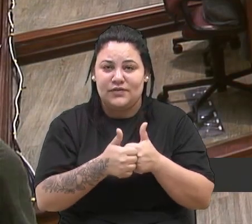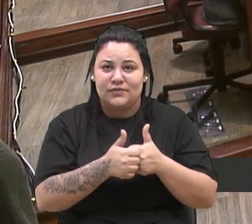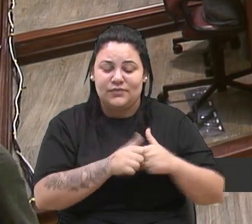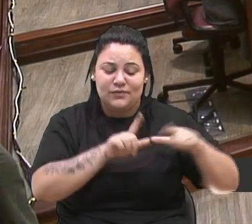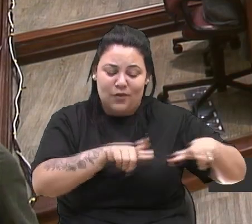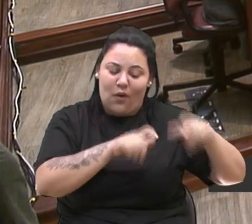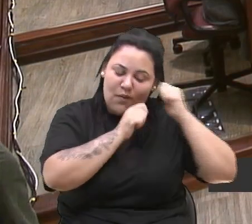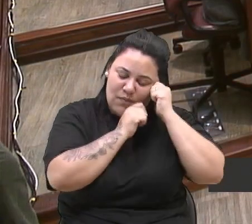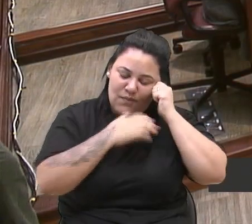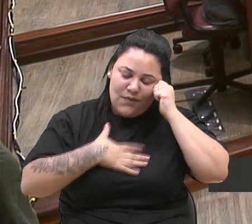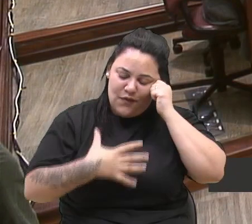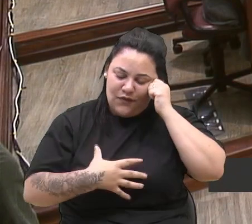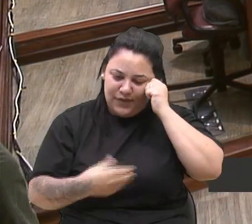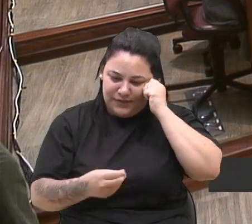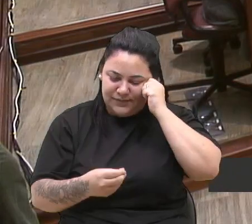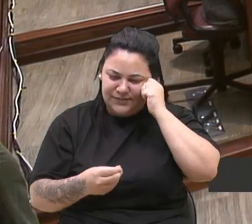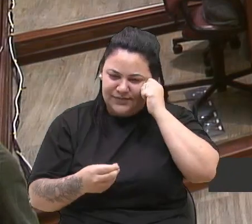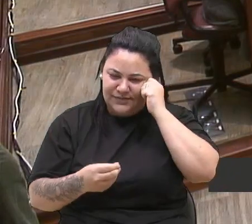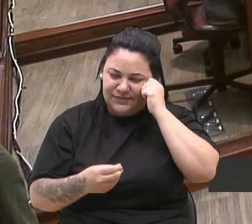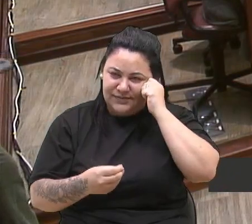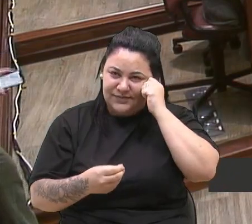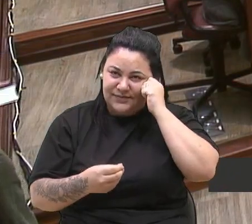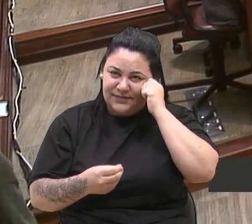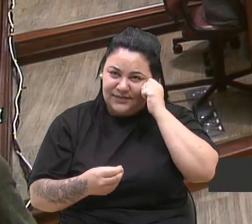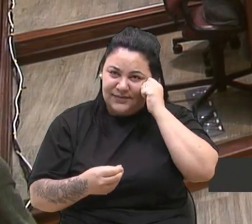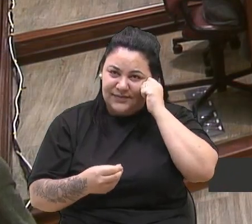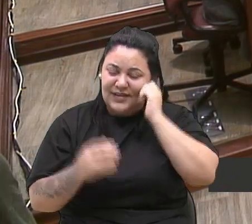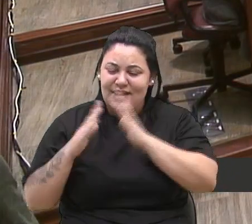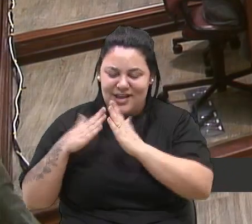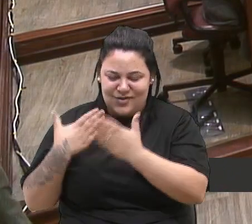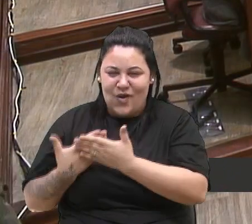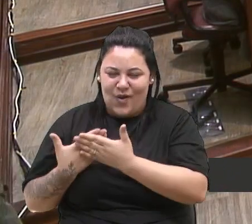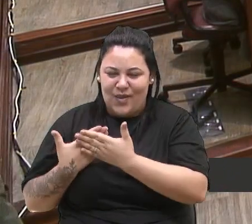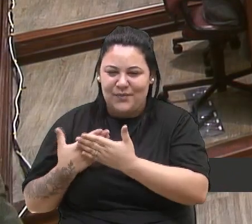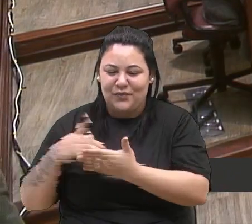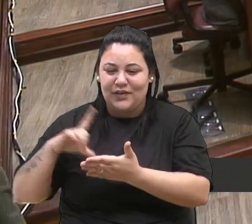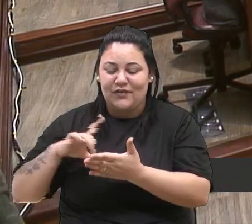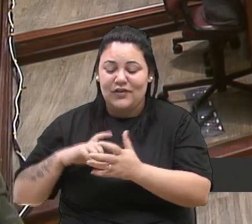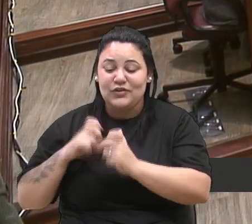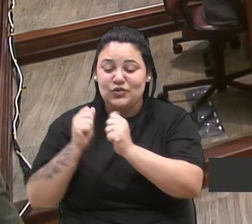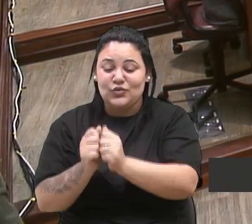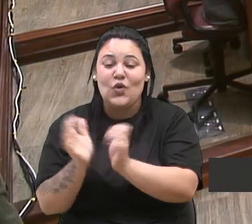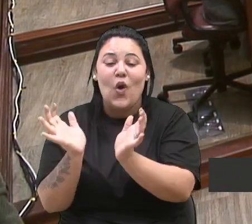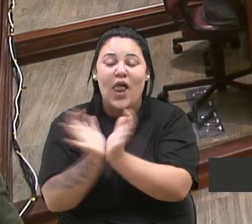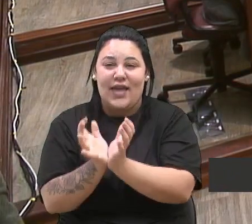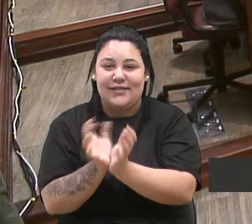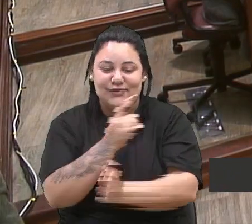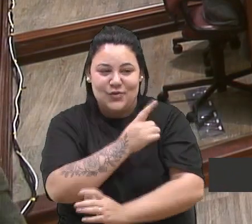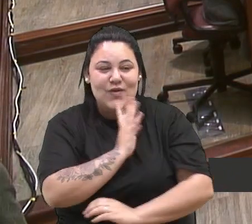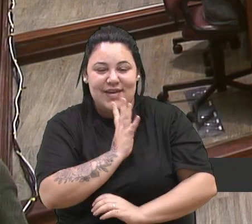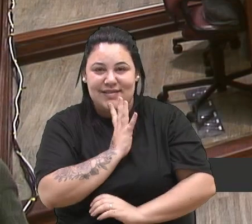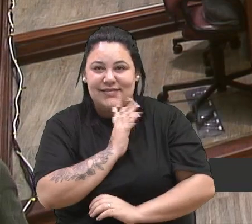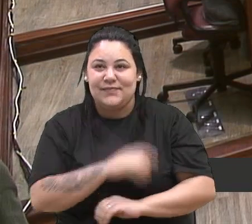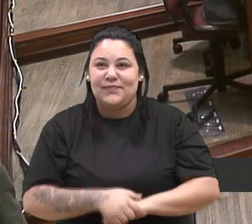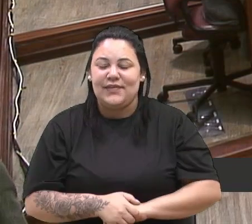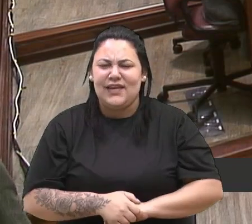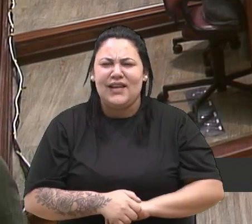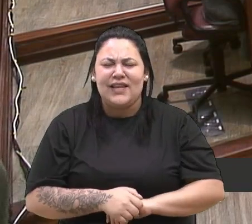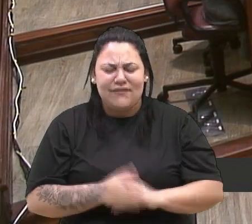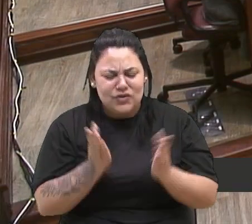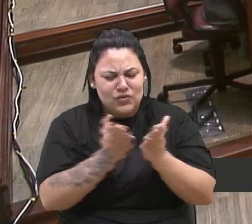no ensino médio, ele estava com um colega que o senhor conhece, e eles estavam estudando